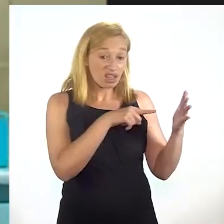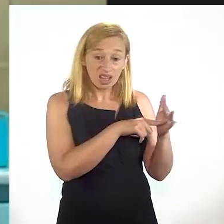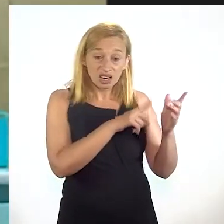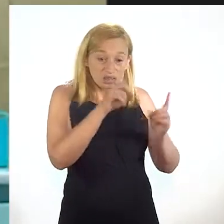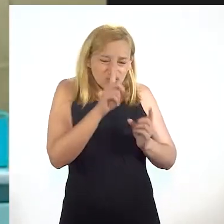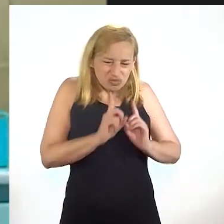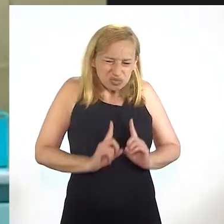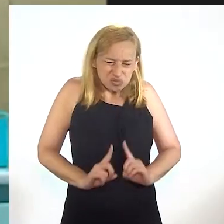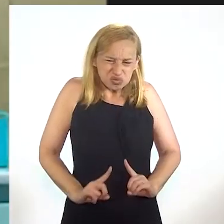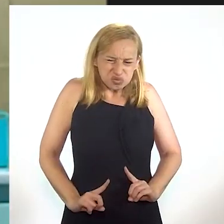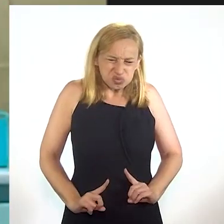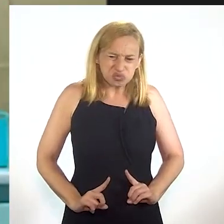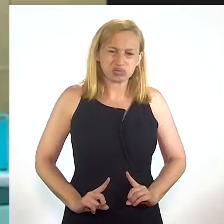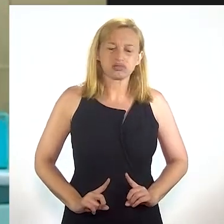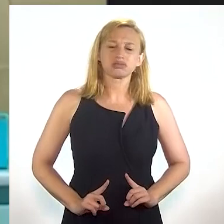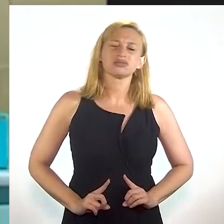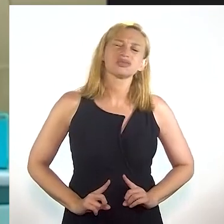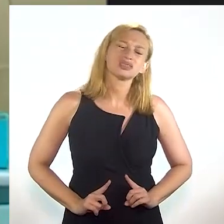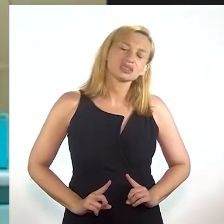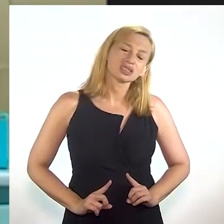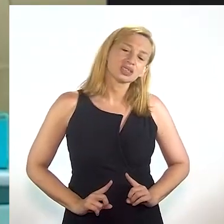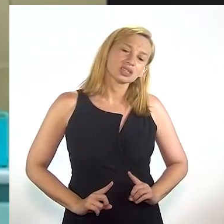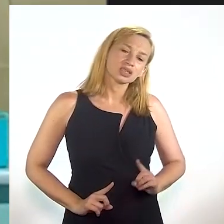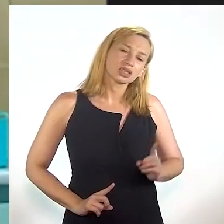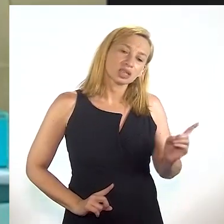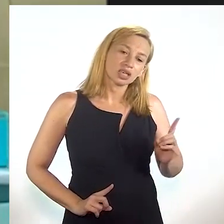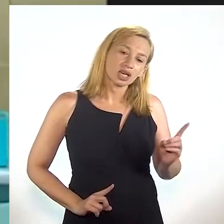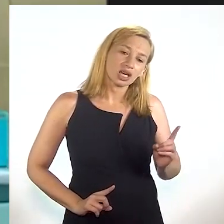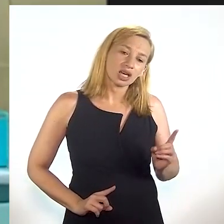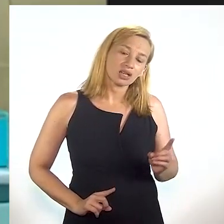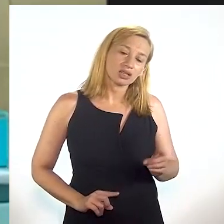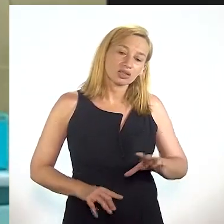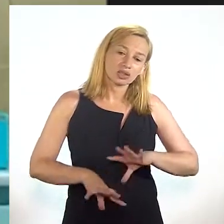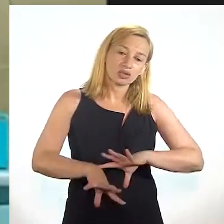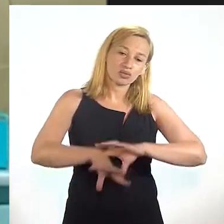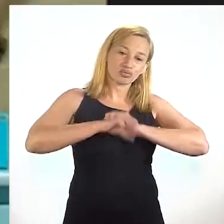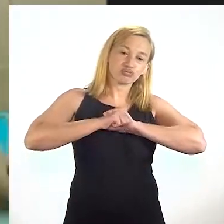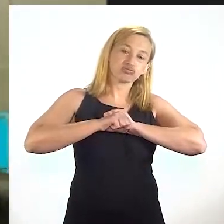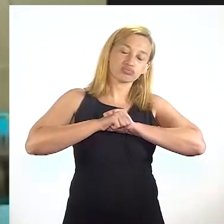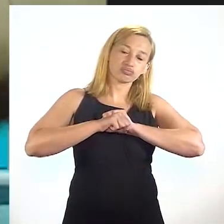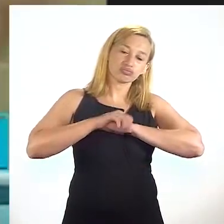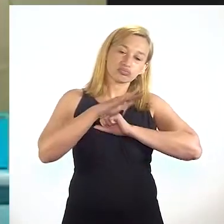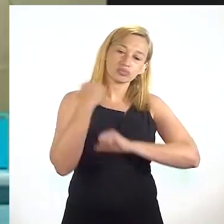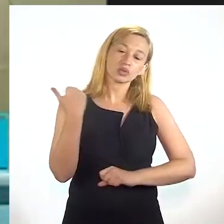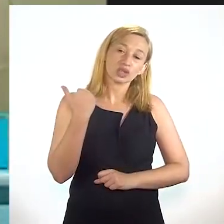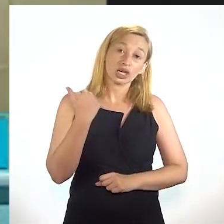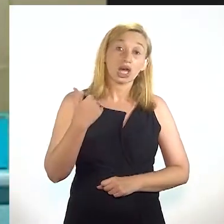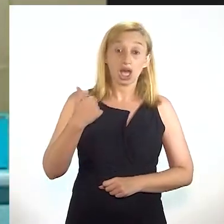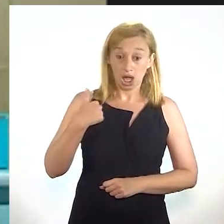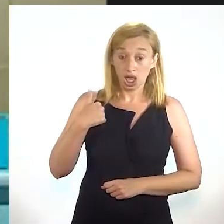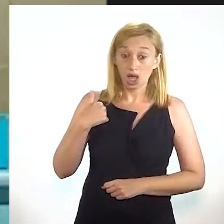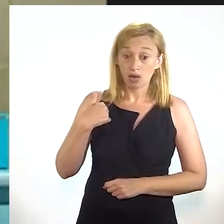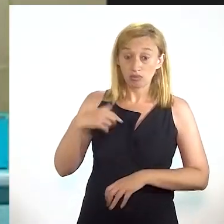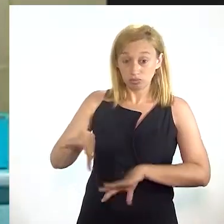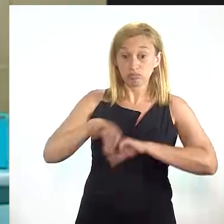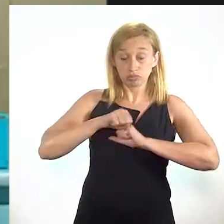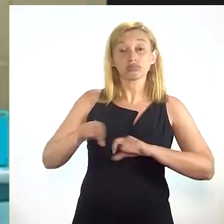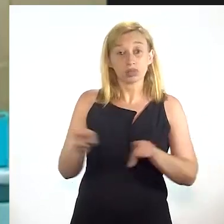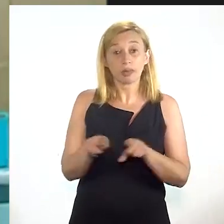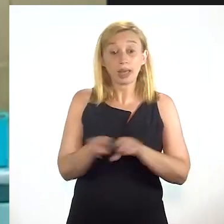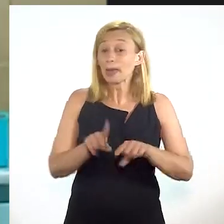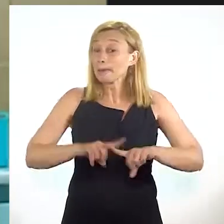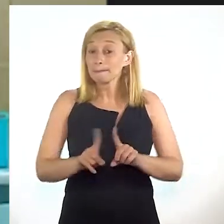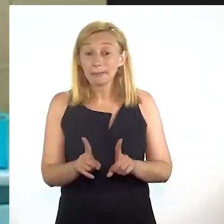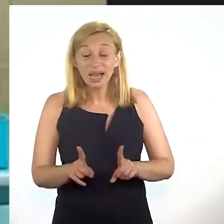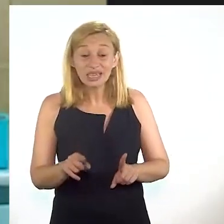de dança de salão, ele entrou numa depressão tão grande e ele concomitantemente pegou a Covid e não